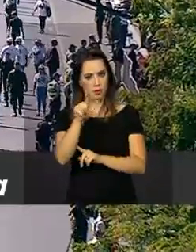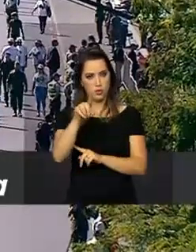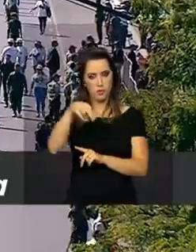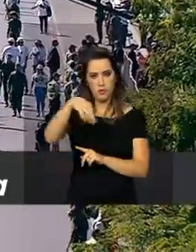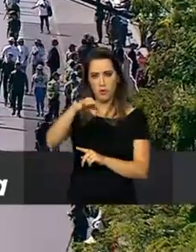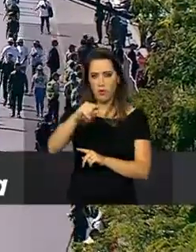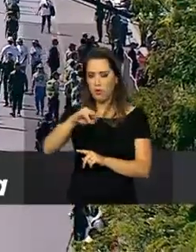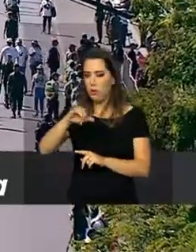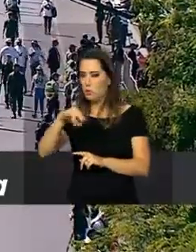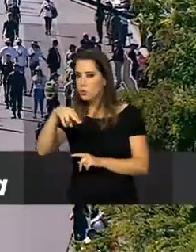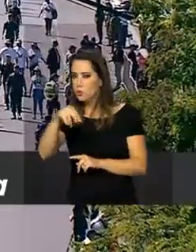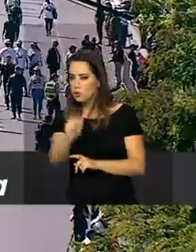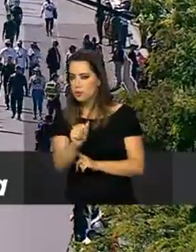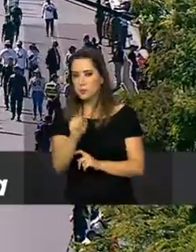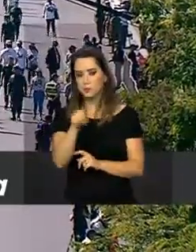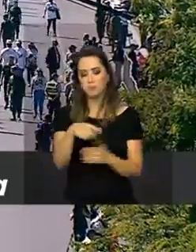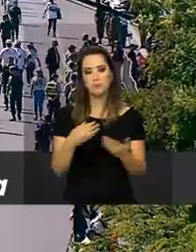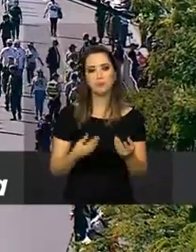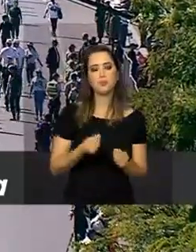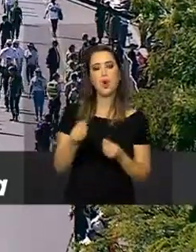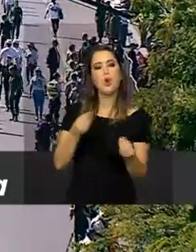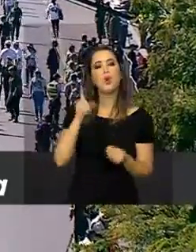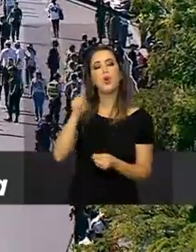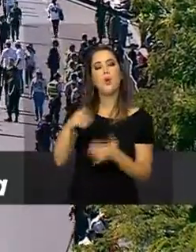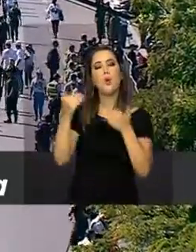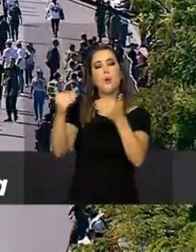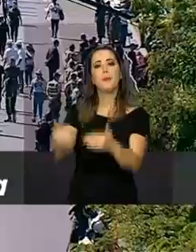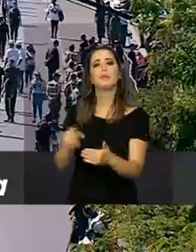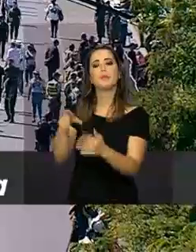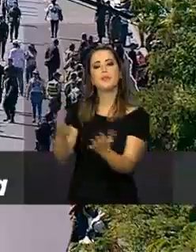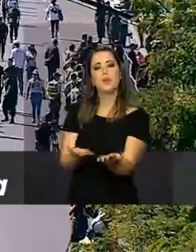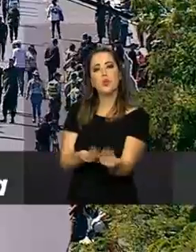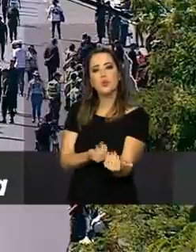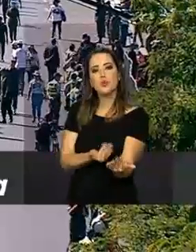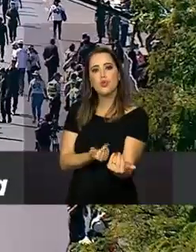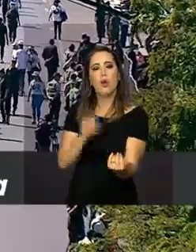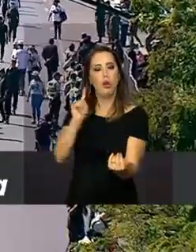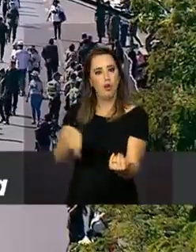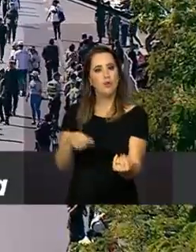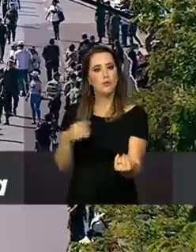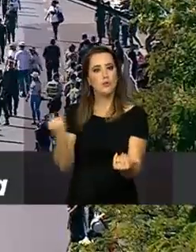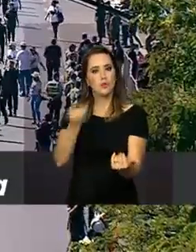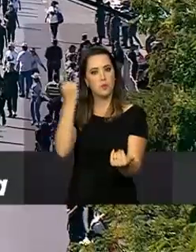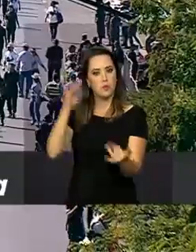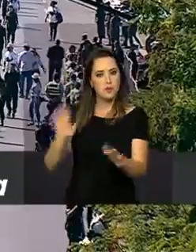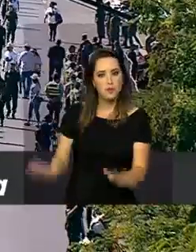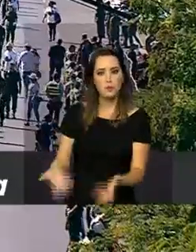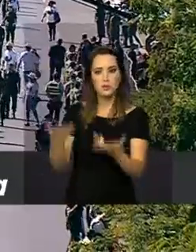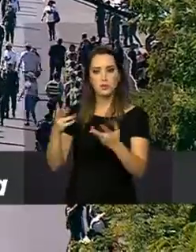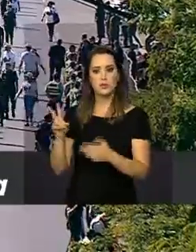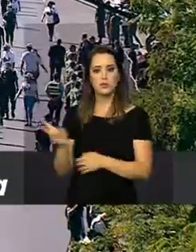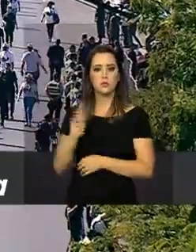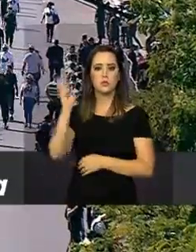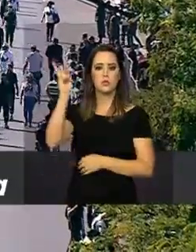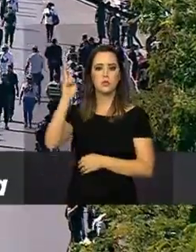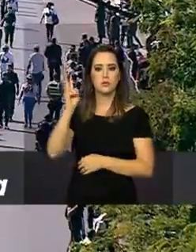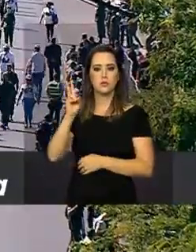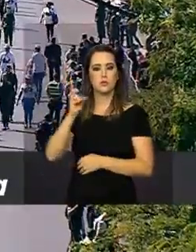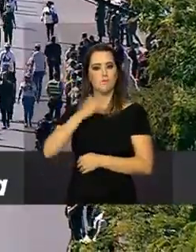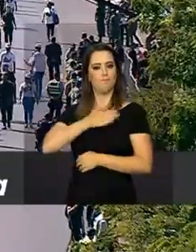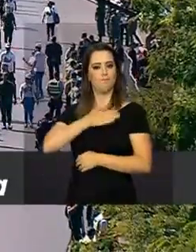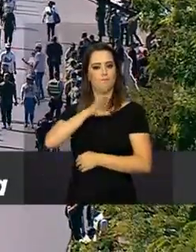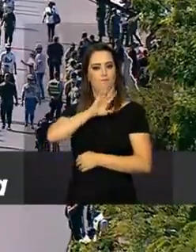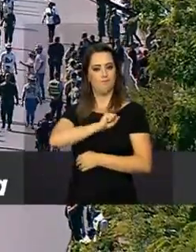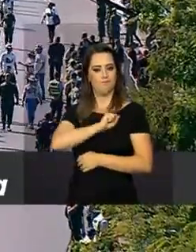Major Rocha, na sua opinião, essa participação dos jovens é uma forma também de despertar os valores do civismo